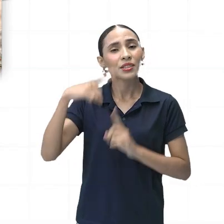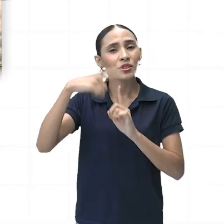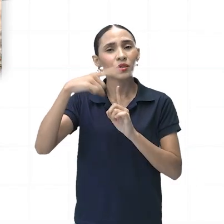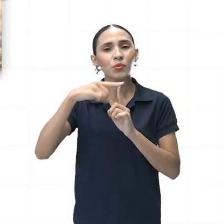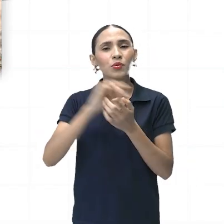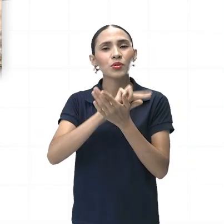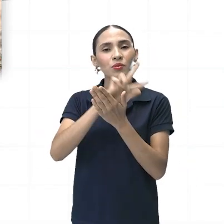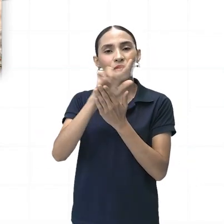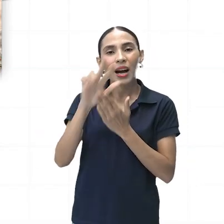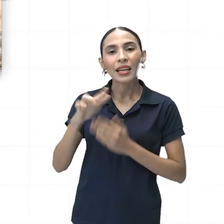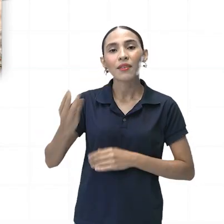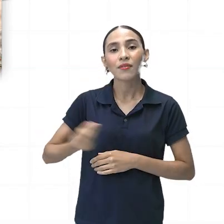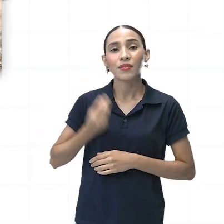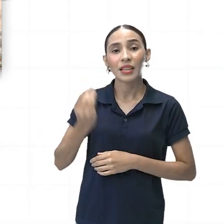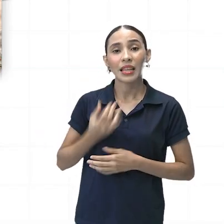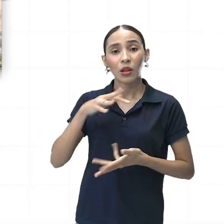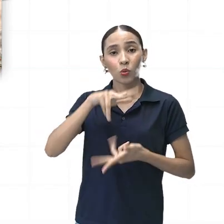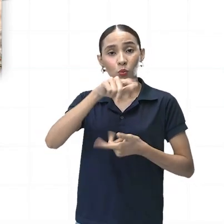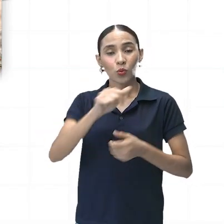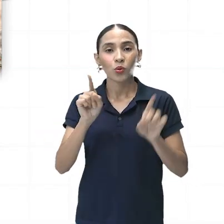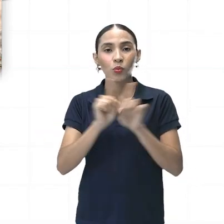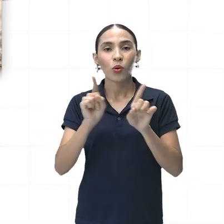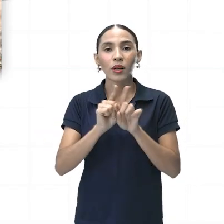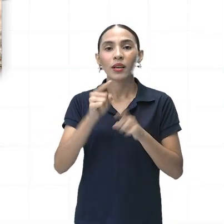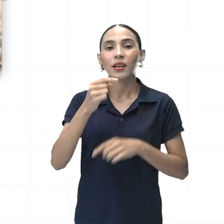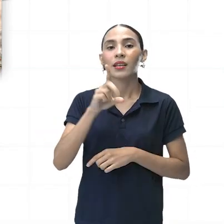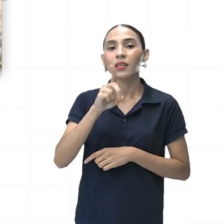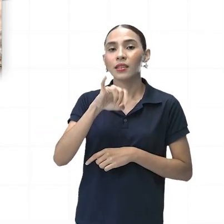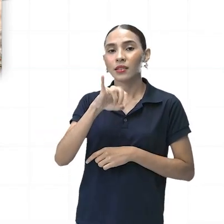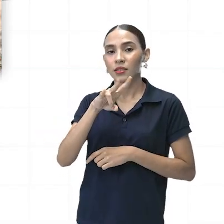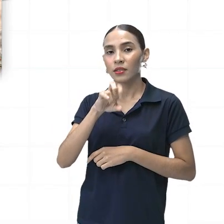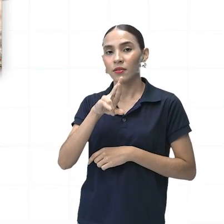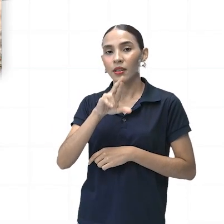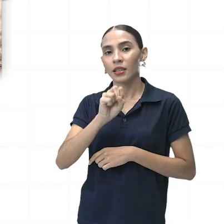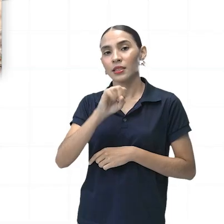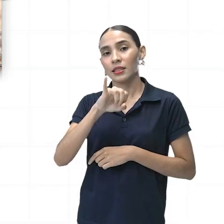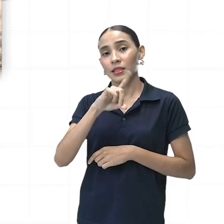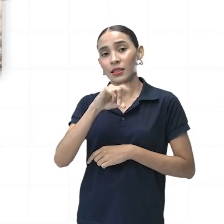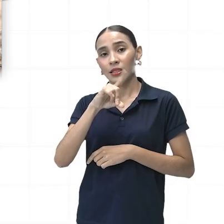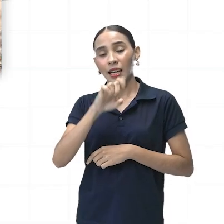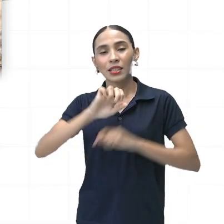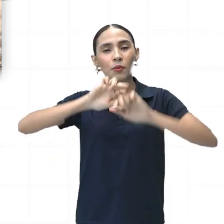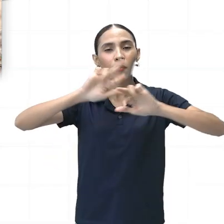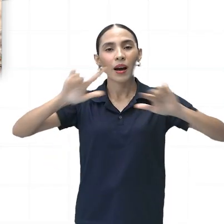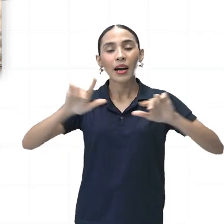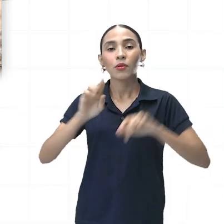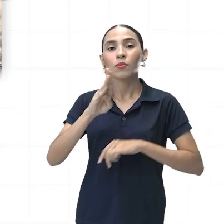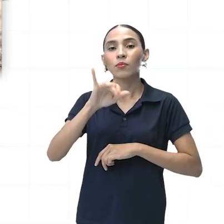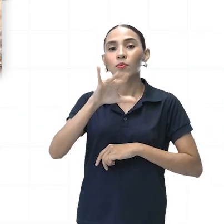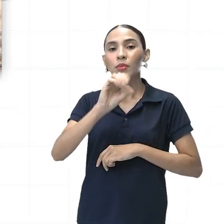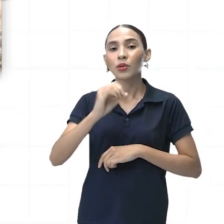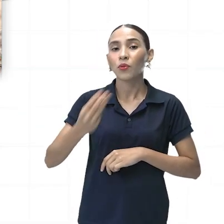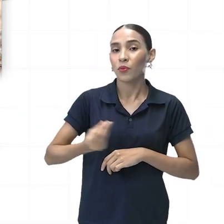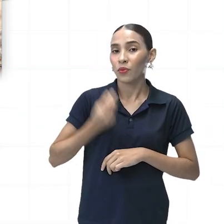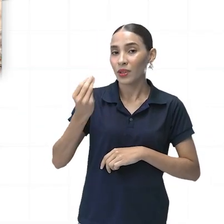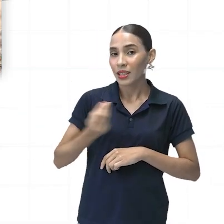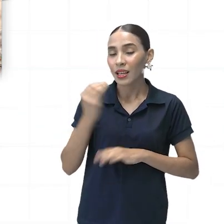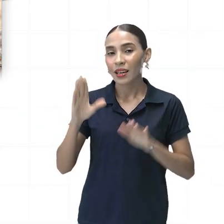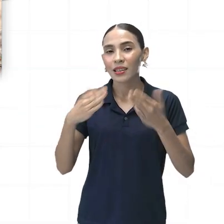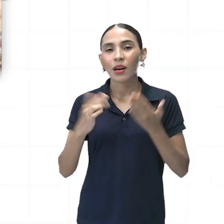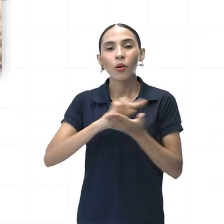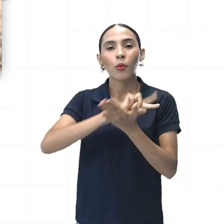de vida na Terra, uma vez que diversidade significa variedade e bio é vida. Então, é essa